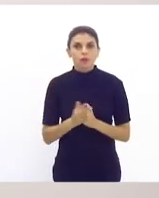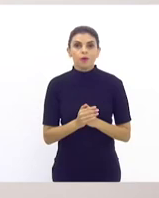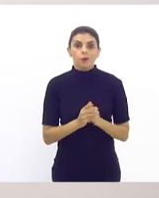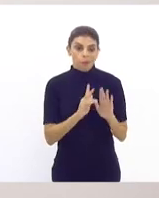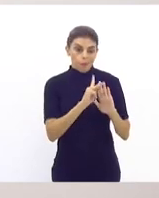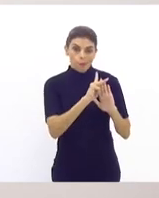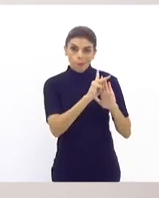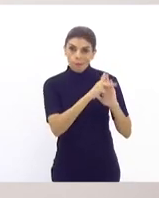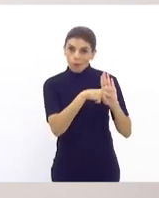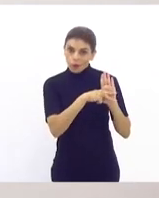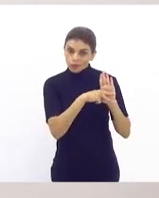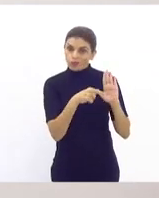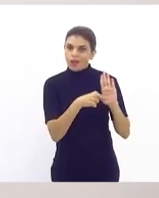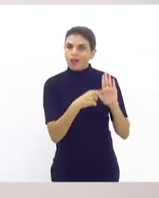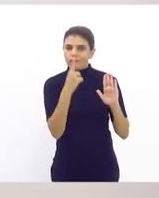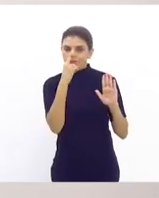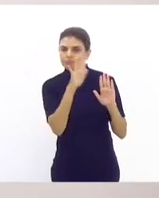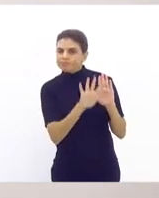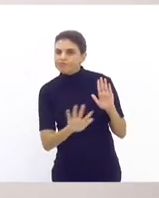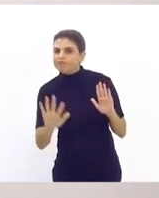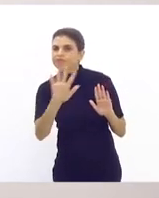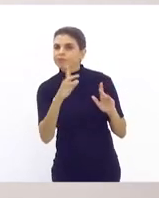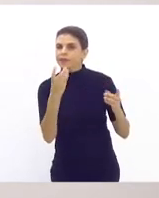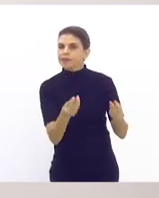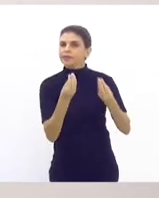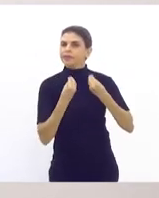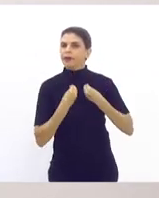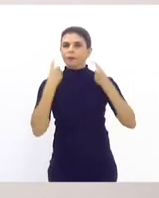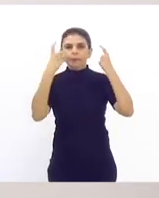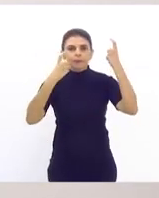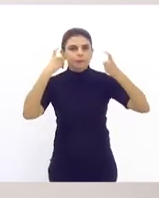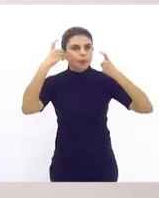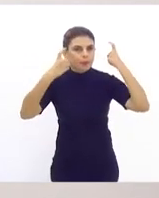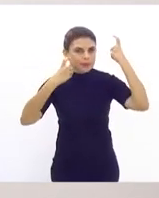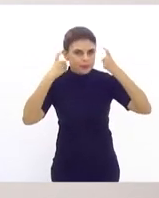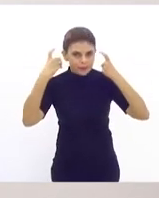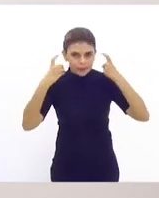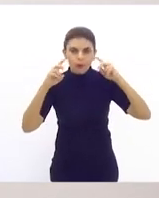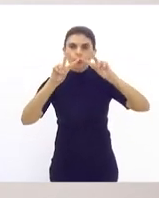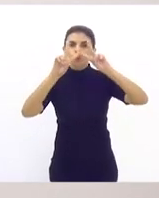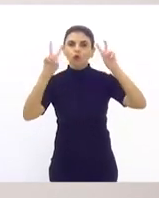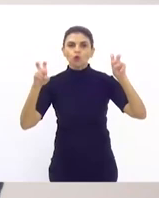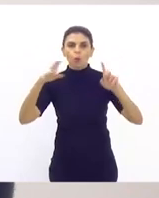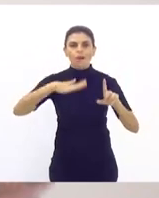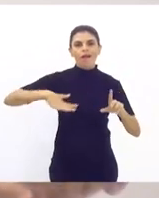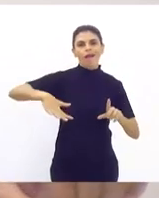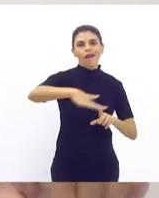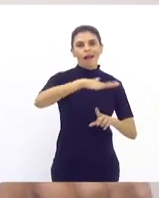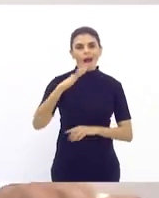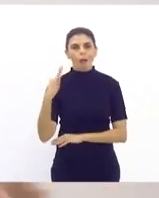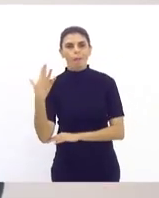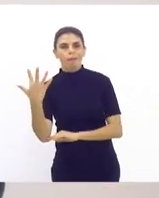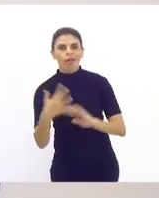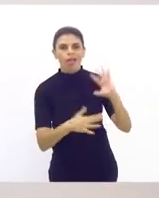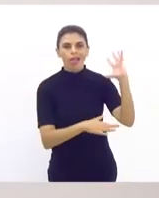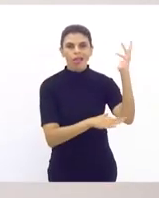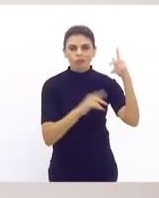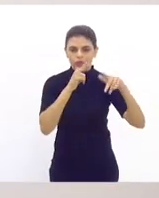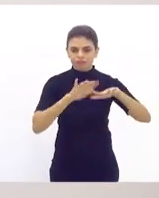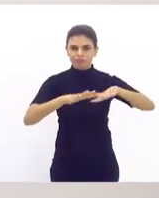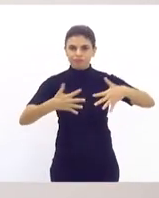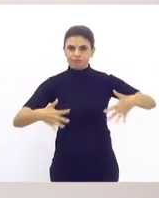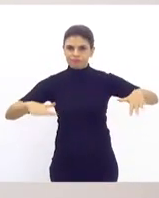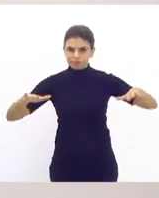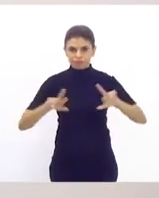Projeto em que pese ter assim, uma grande preocupação com a questão ambiental, ao meu ver, ele tem dois pontos